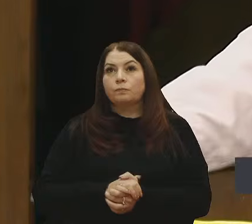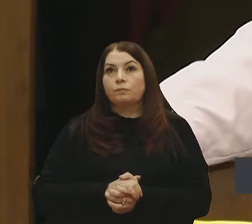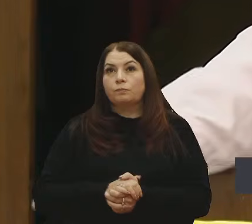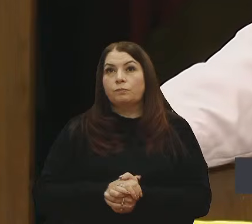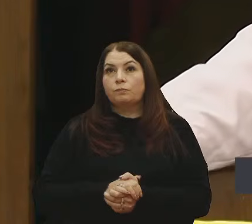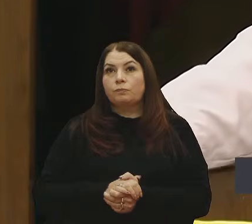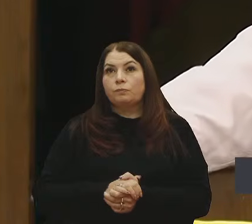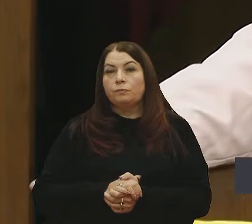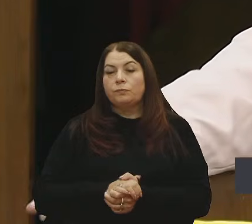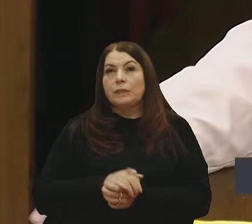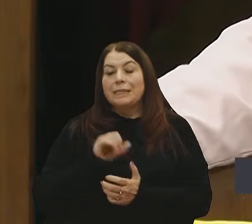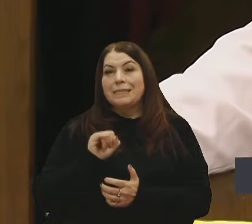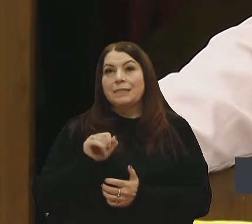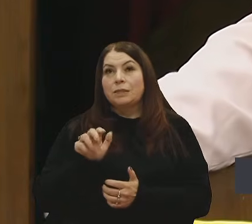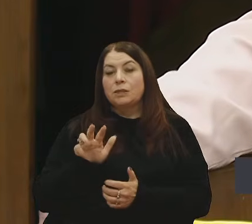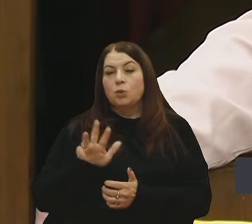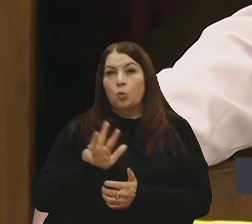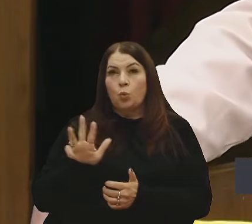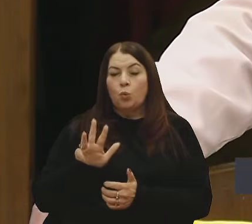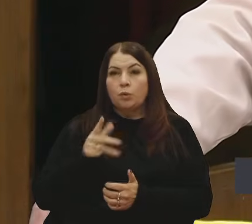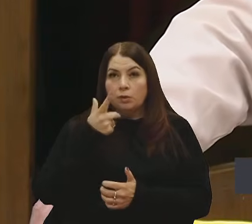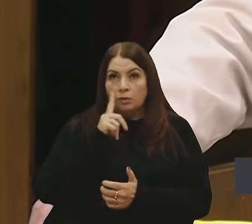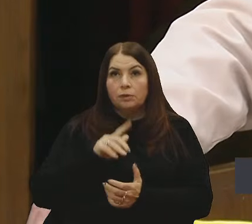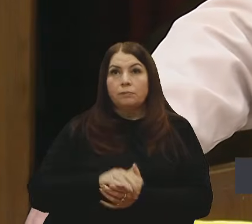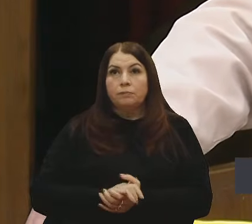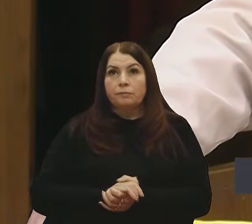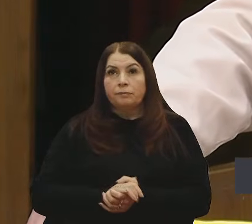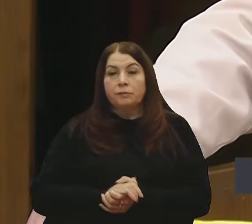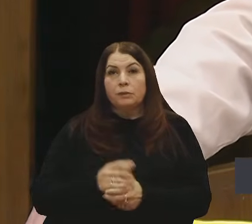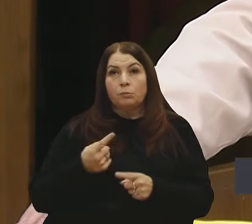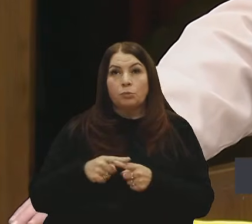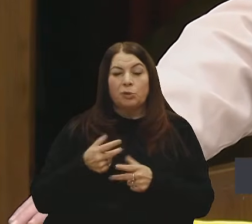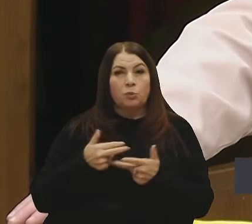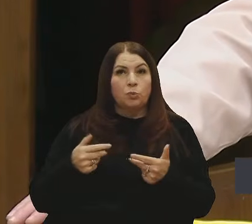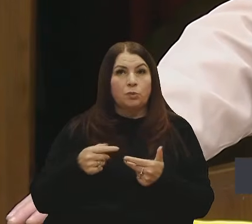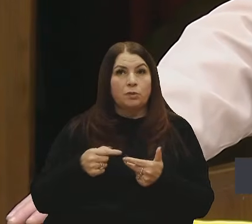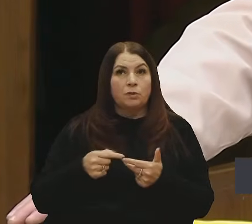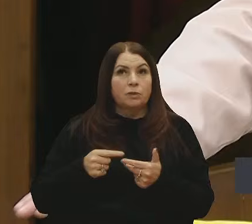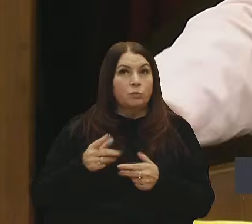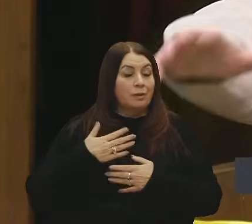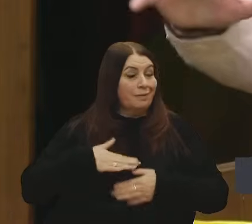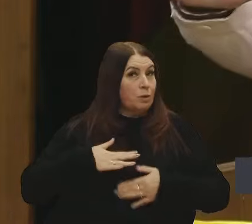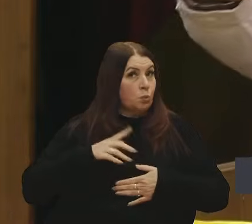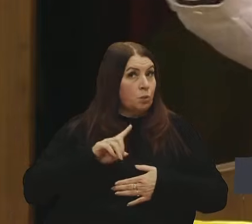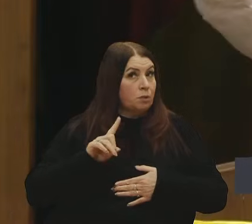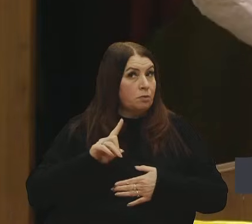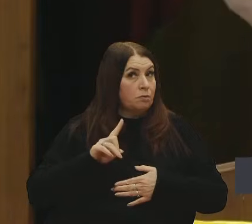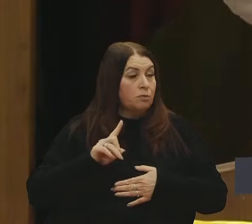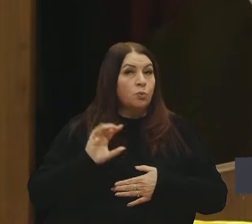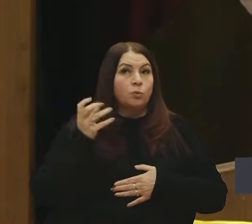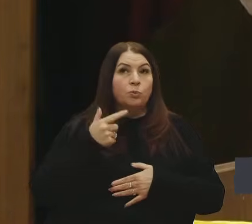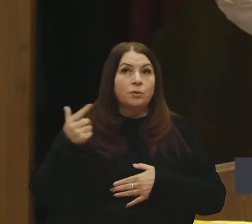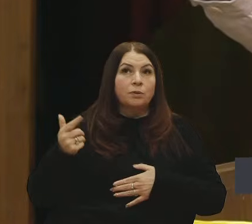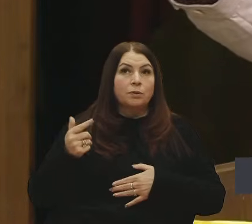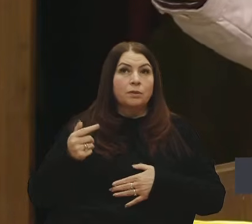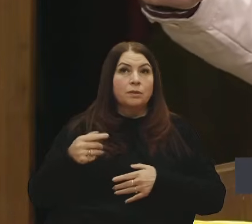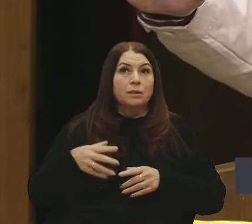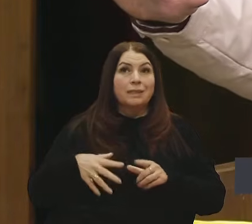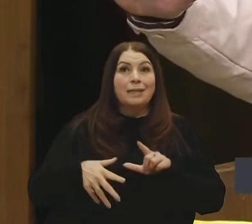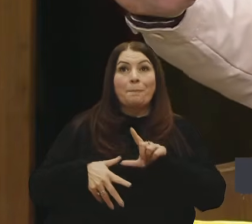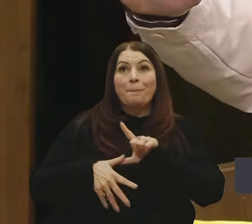caso o governo Lula ganhe, porque a coisa não está tão tranquila, né? Olha o que está acontecendo na América